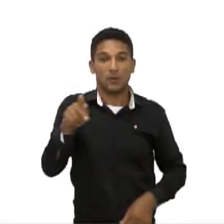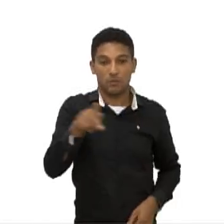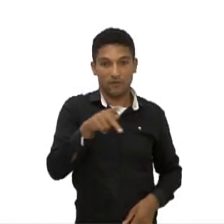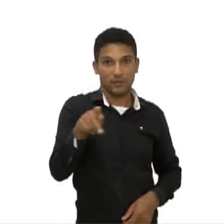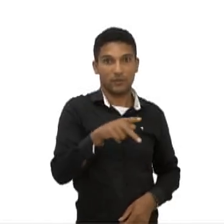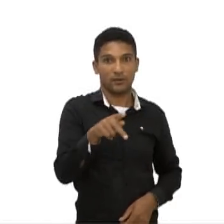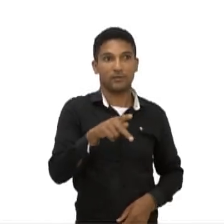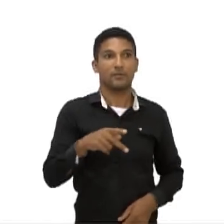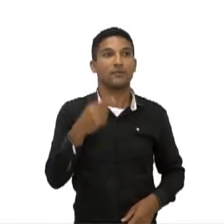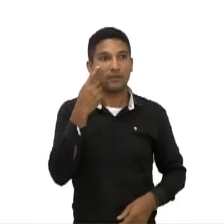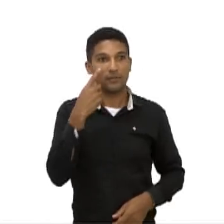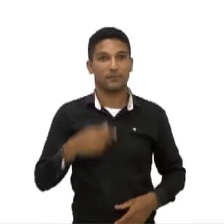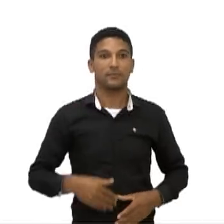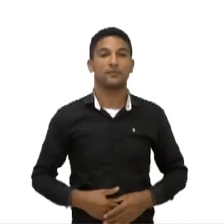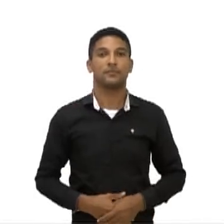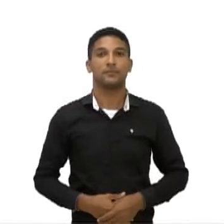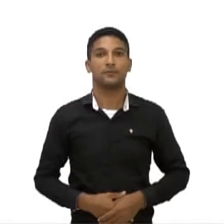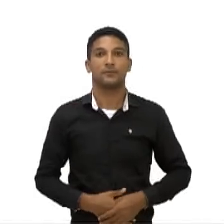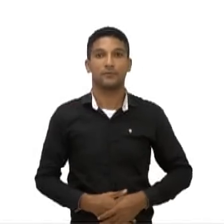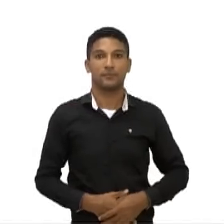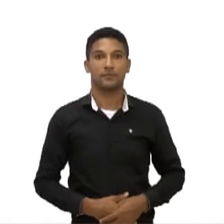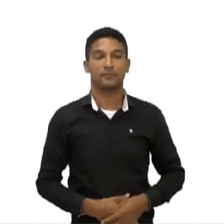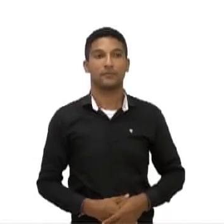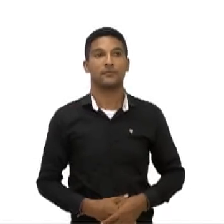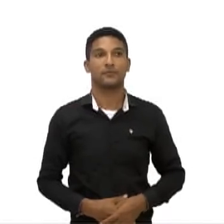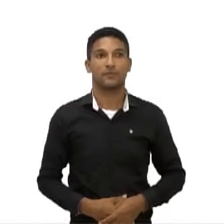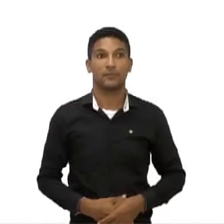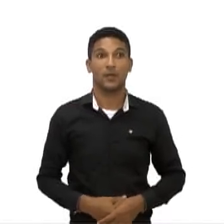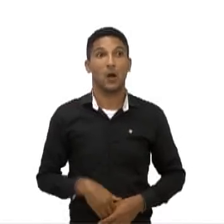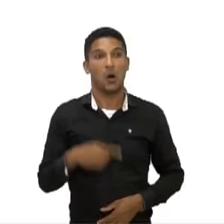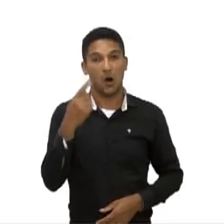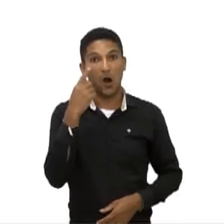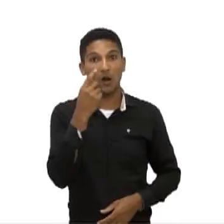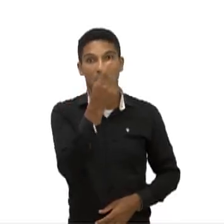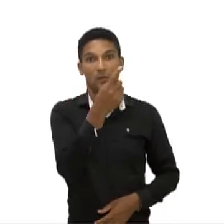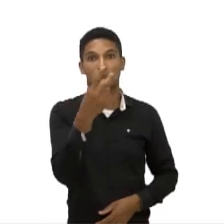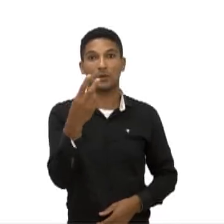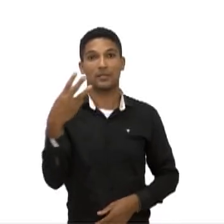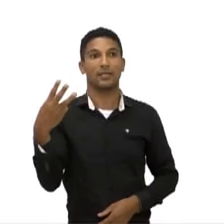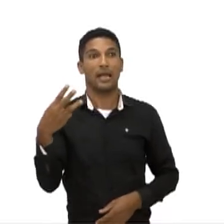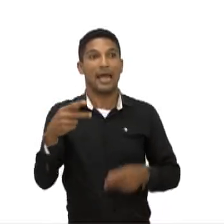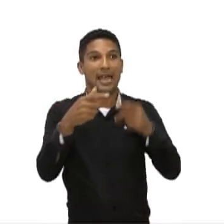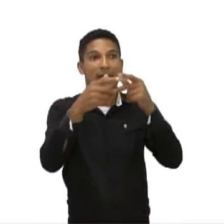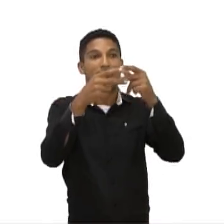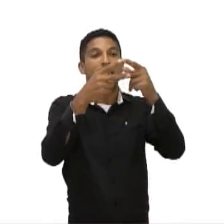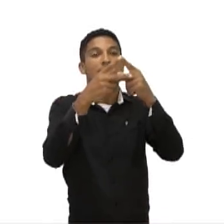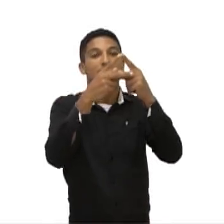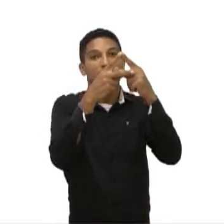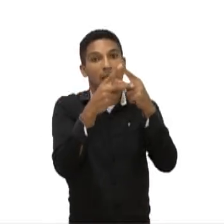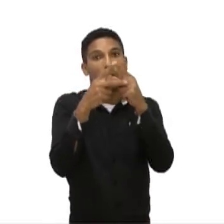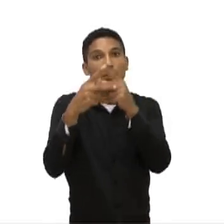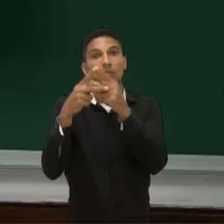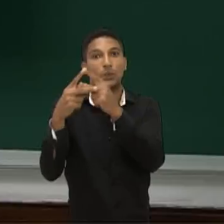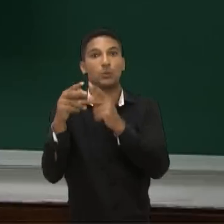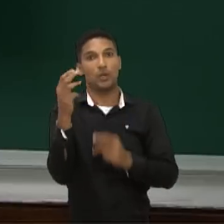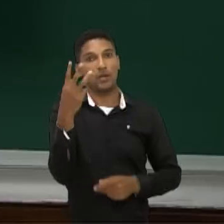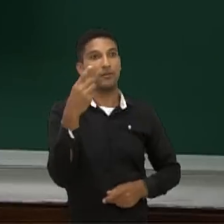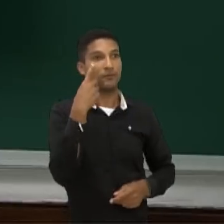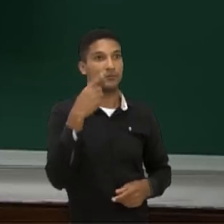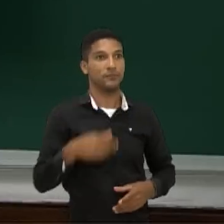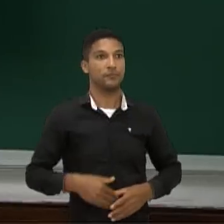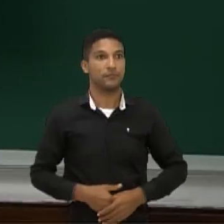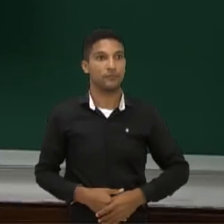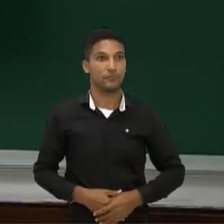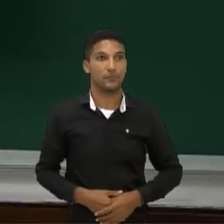decomposição. Eu fiz essa decomposição em ali, ó. 1, 2, 3 triângulozinhos, tá bom? Então, o heptágono pode